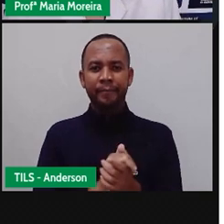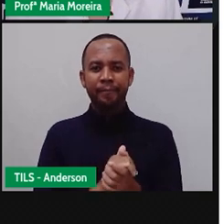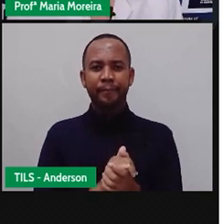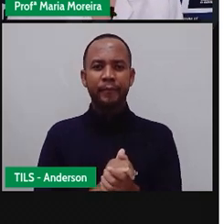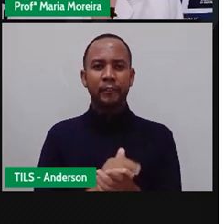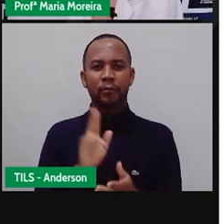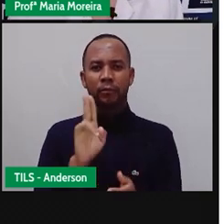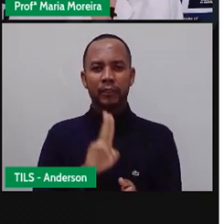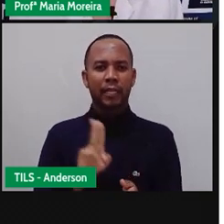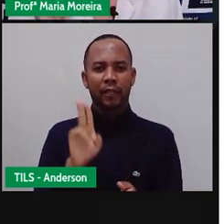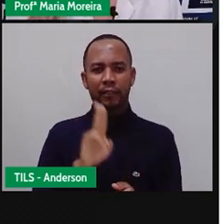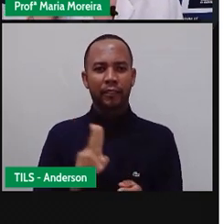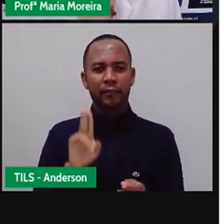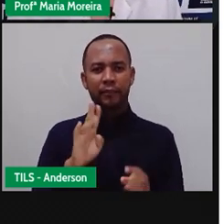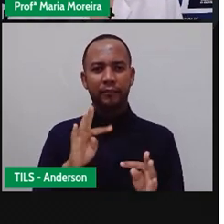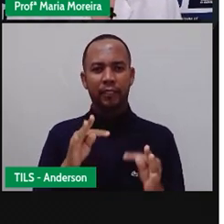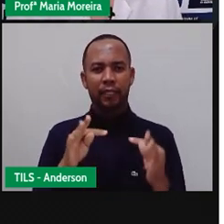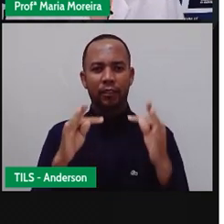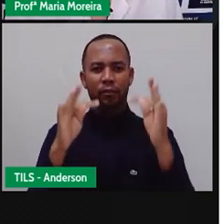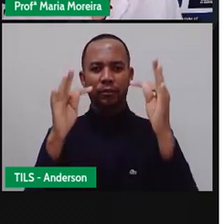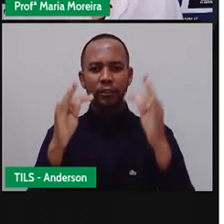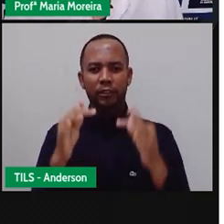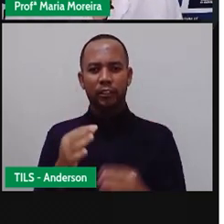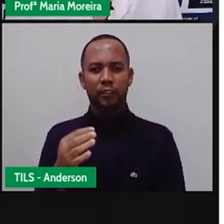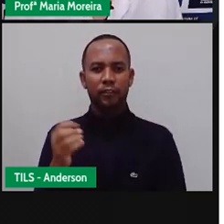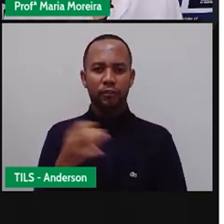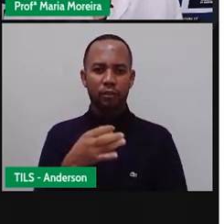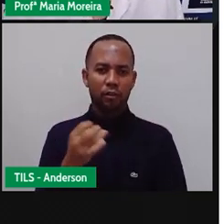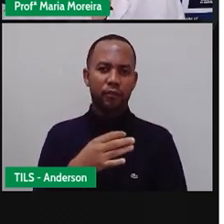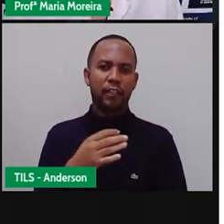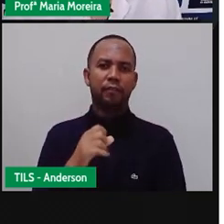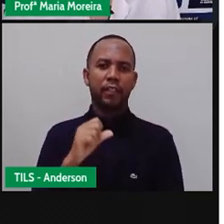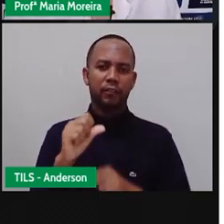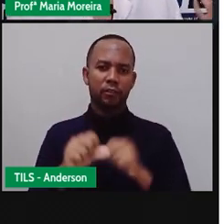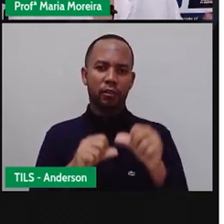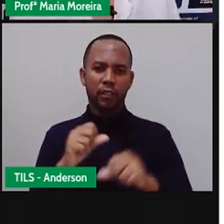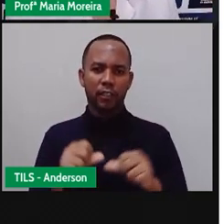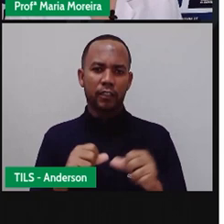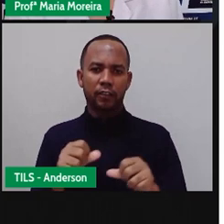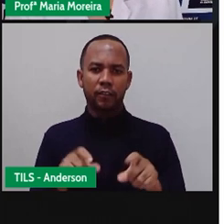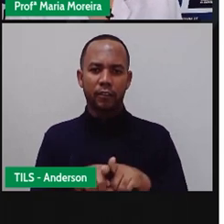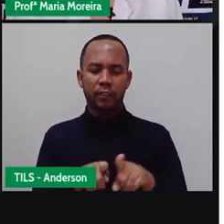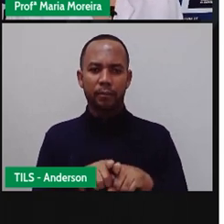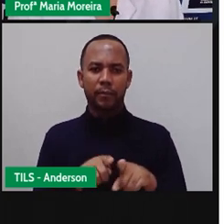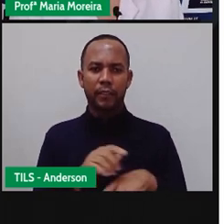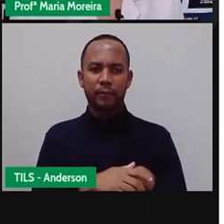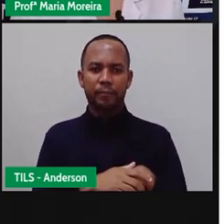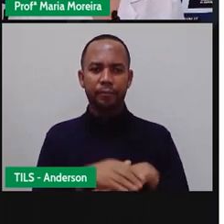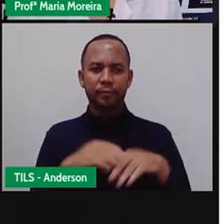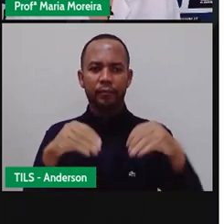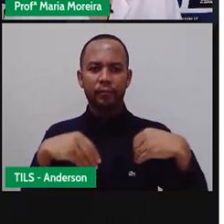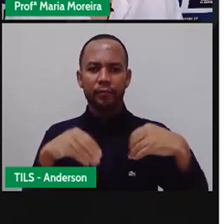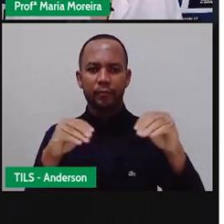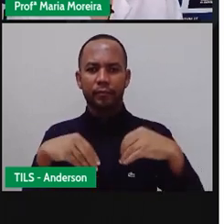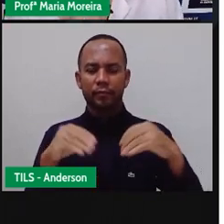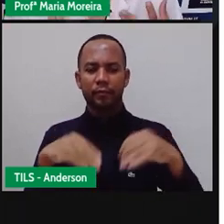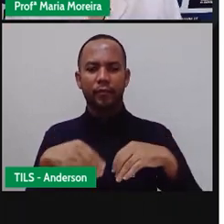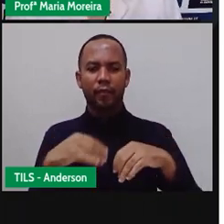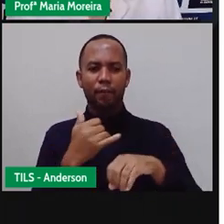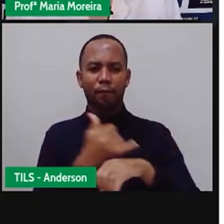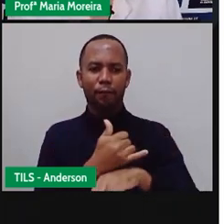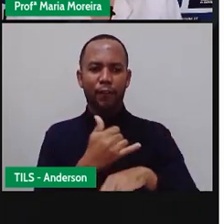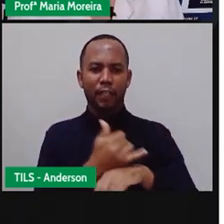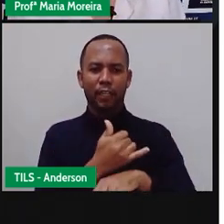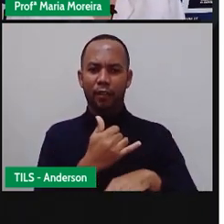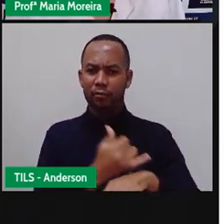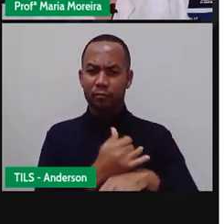utilizada nas tecnologias Olha só para essa foto aí não é isso a matéria-prima ucla Chico cobre e